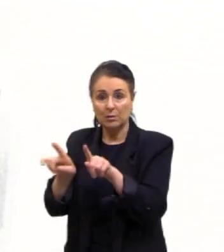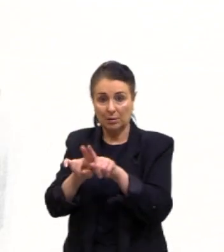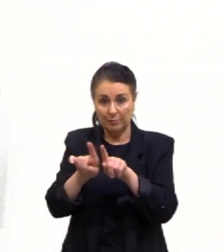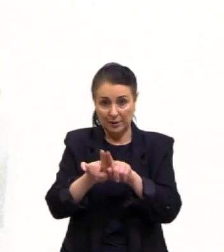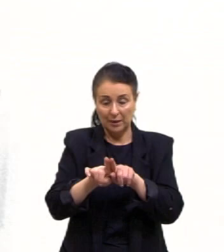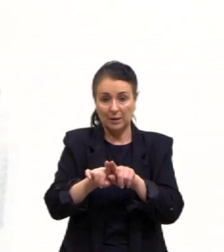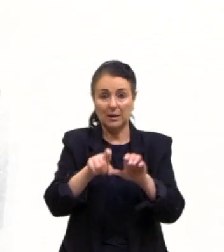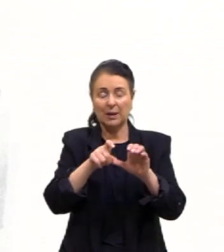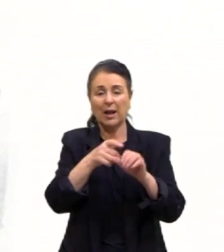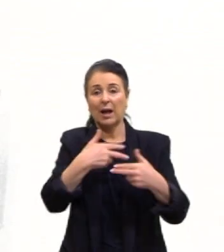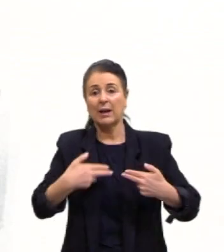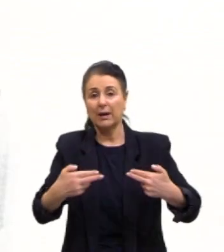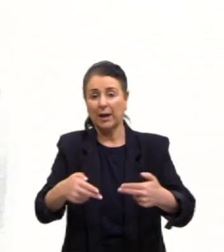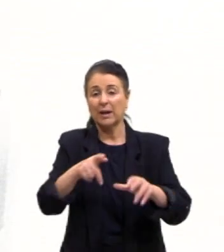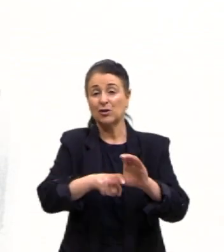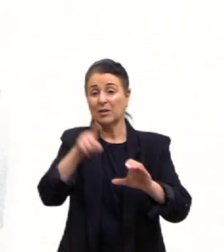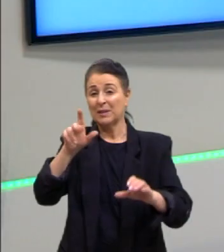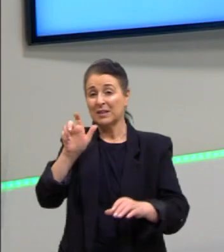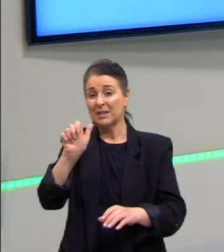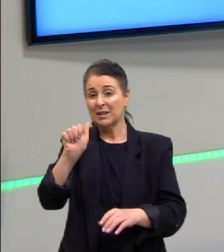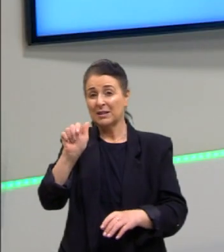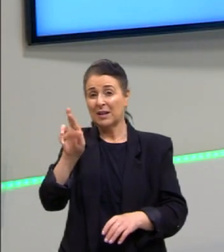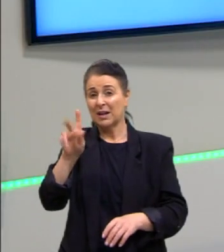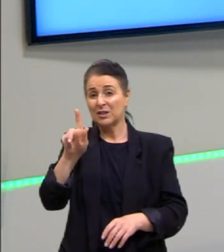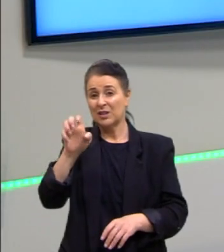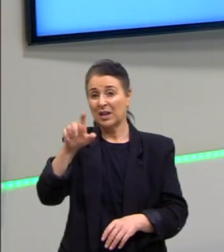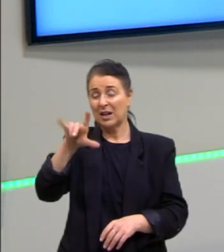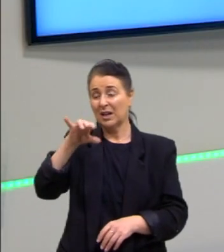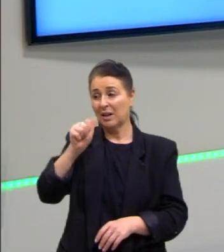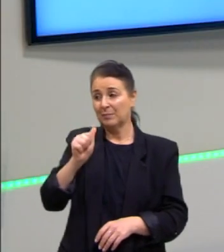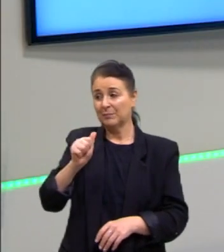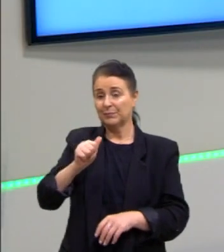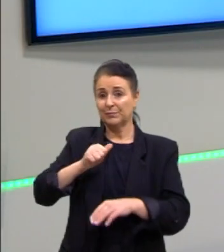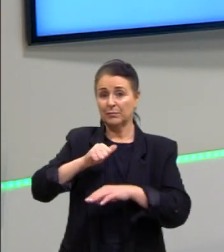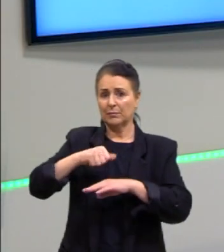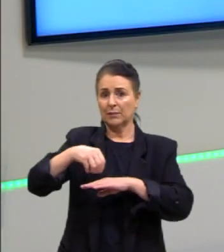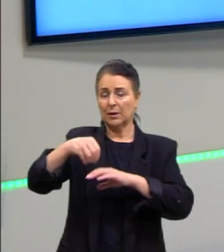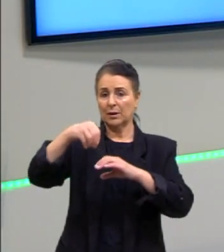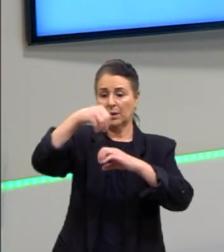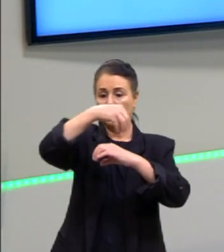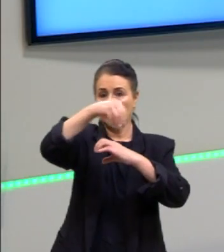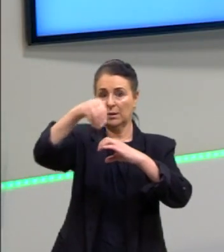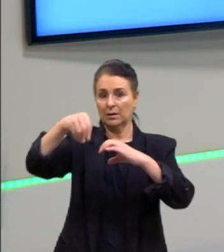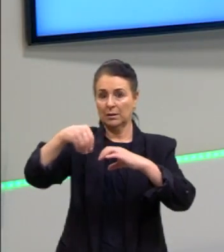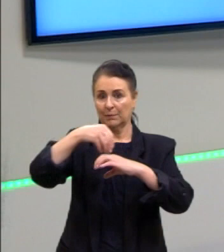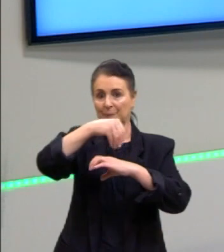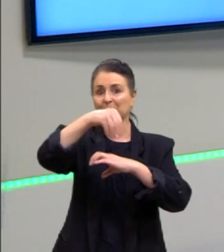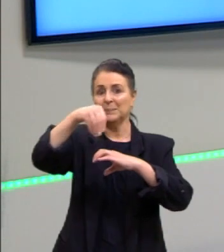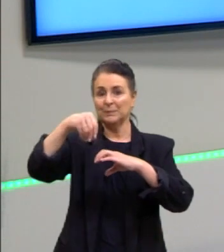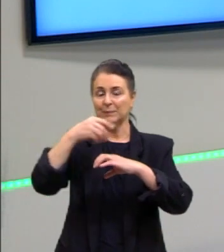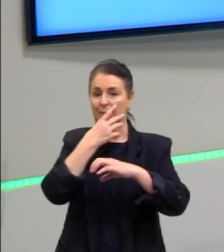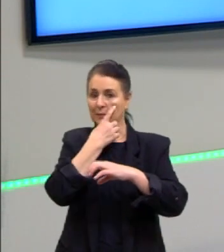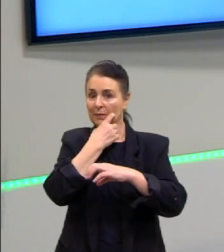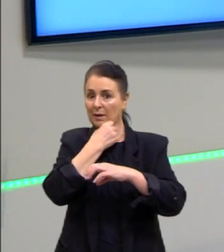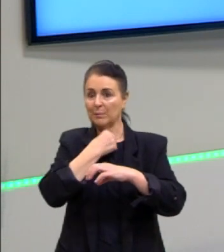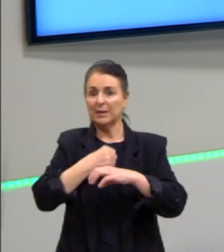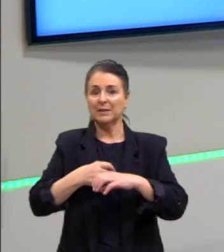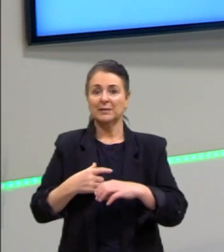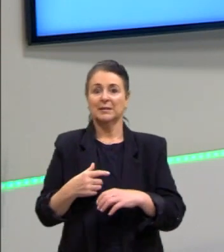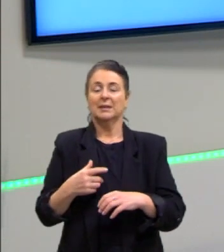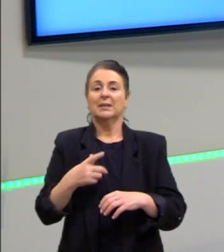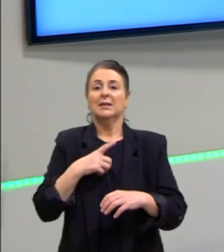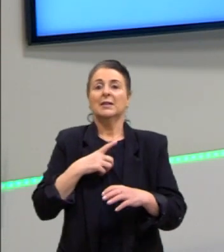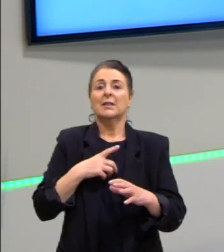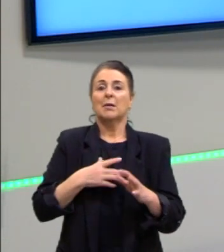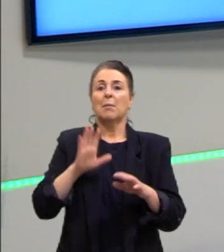e depois que ela se torna independente ela um período de guerra civil Entre esses diferentes grupos nessa guerra civil vai durar